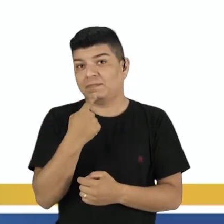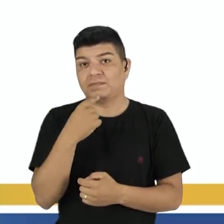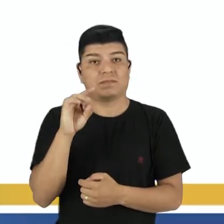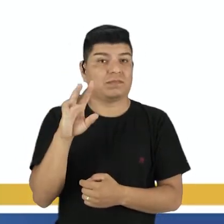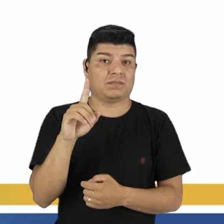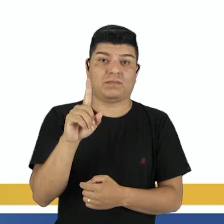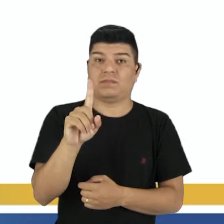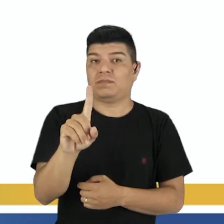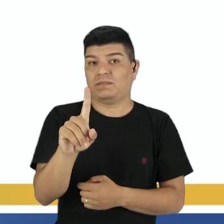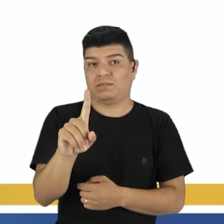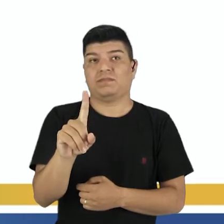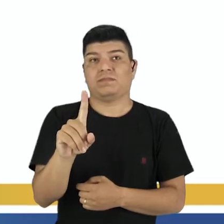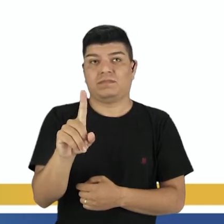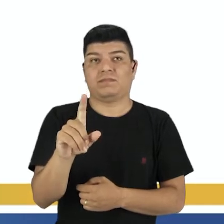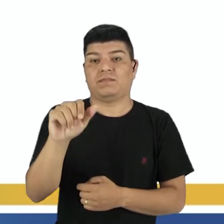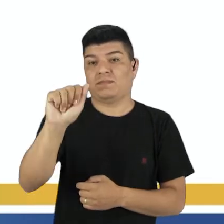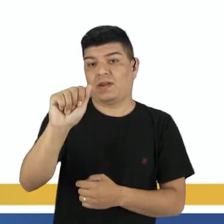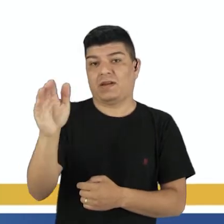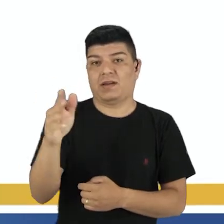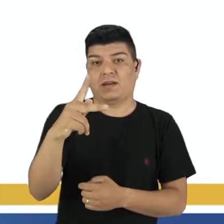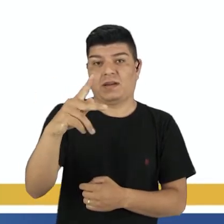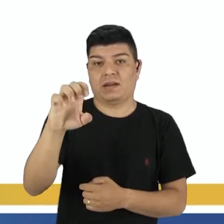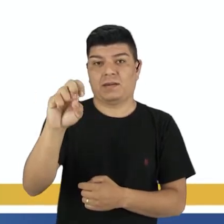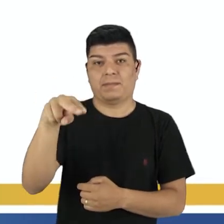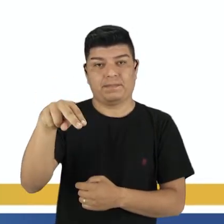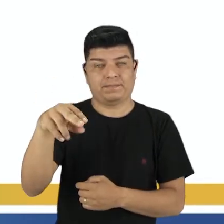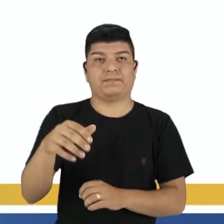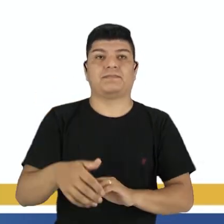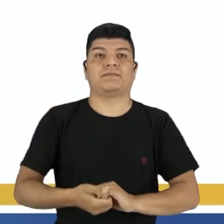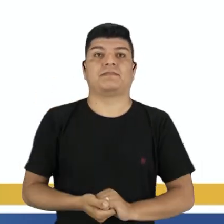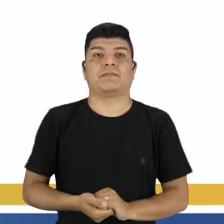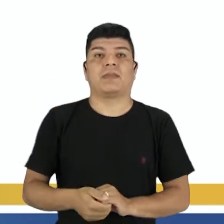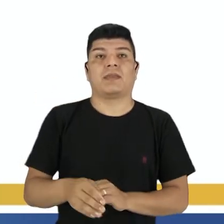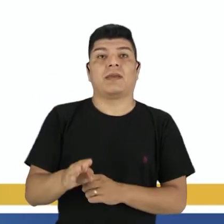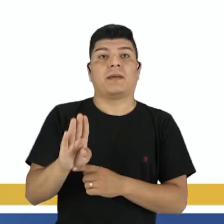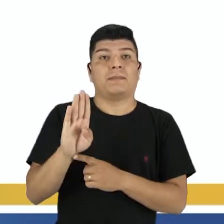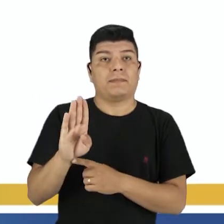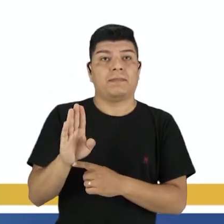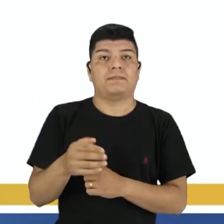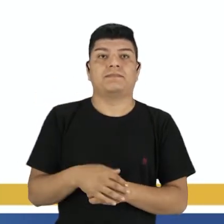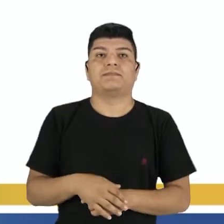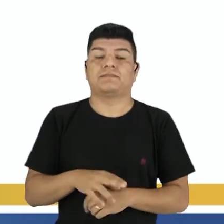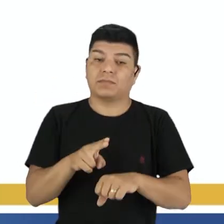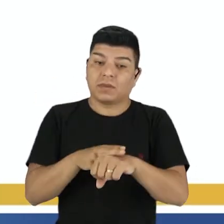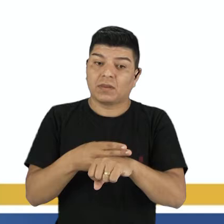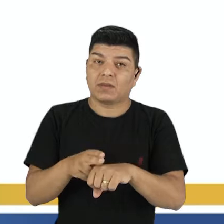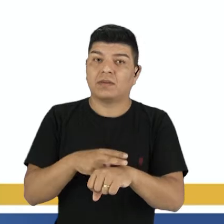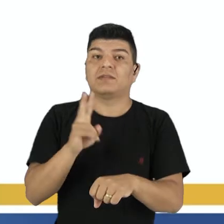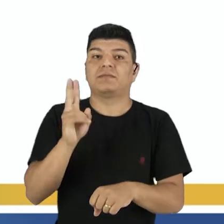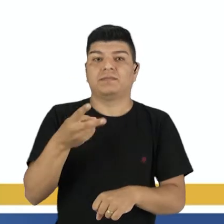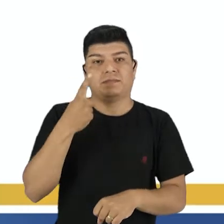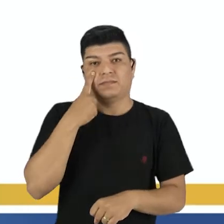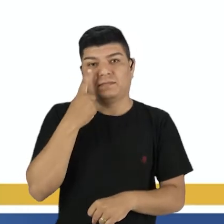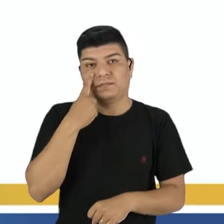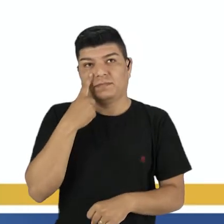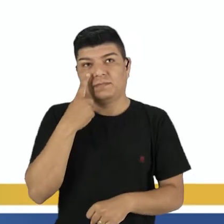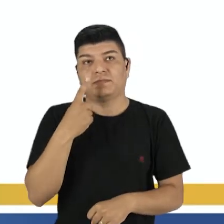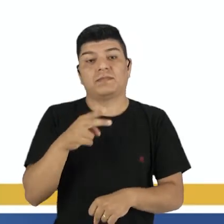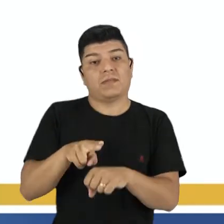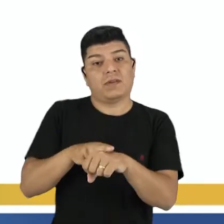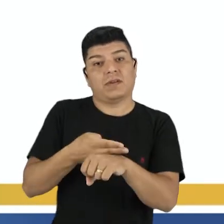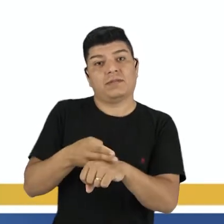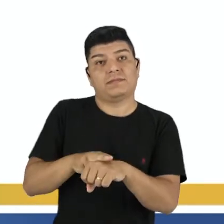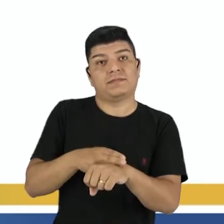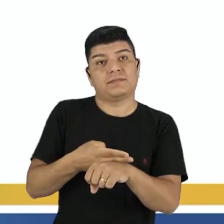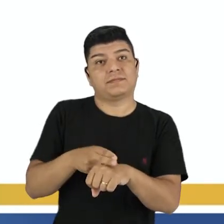uma, então a pen, uma caneta. Na letra B, chocolate, nós até vimos hoje que chocolate